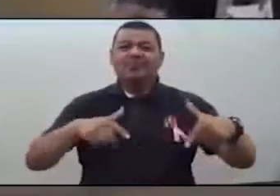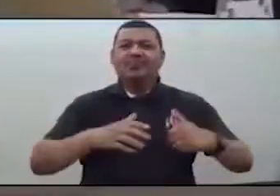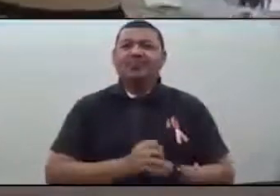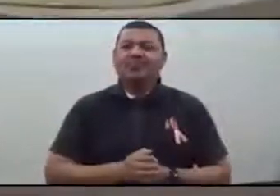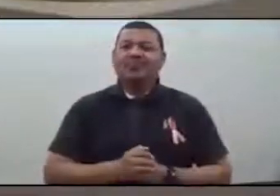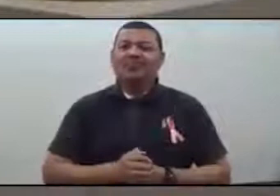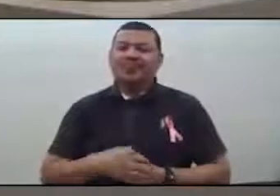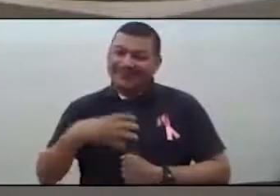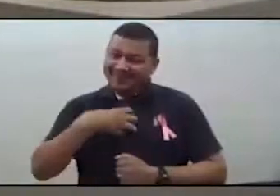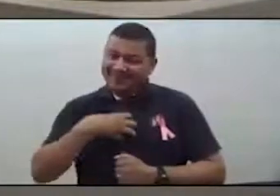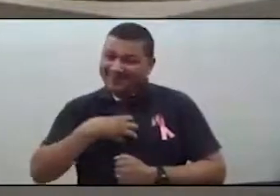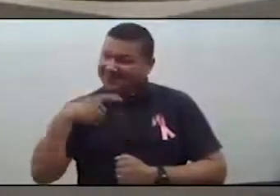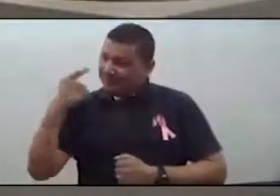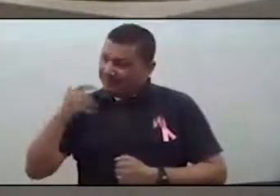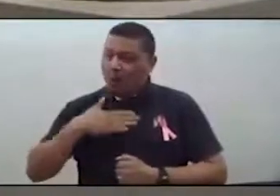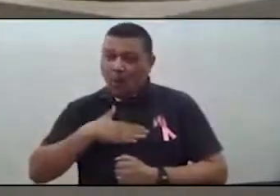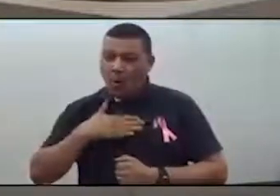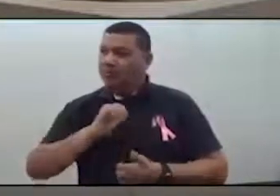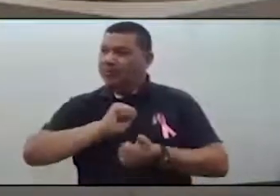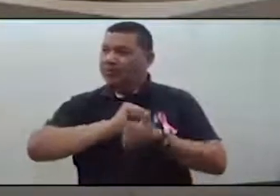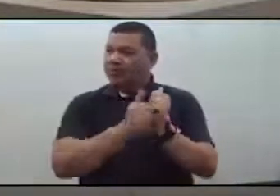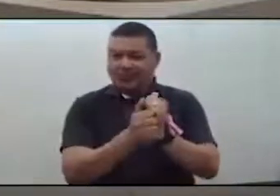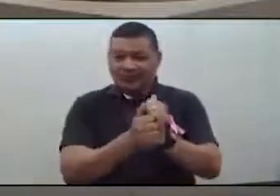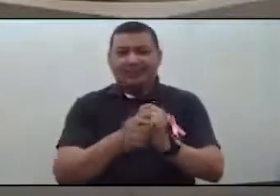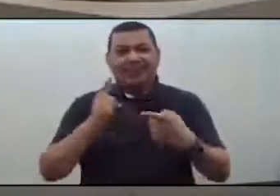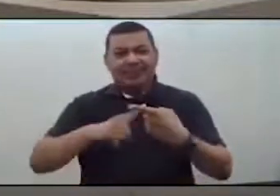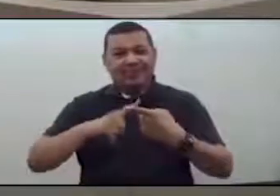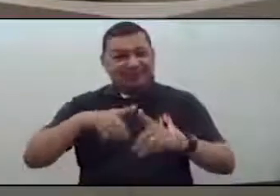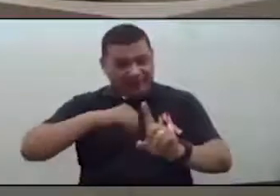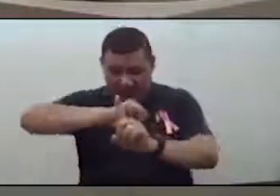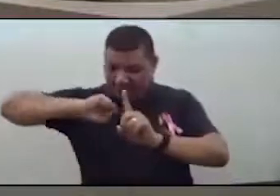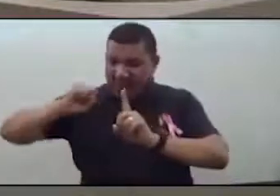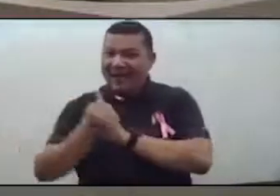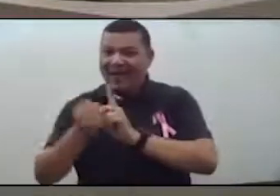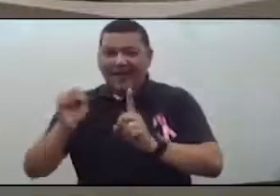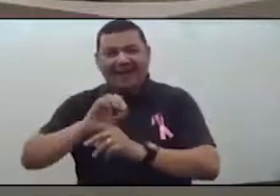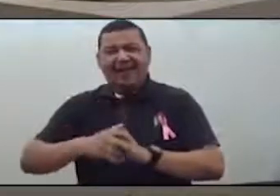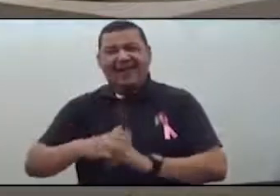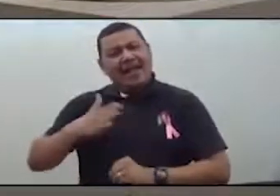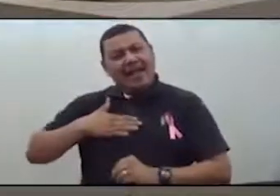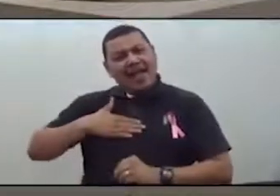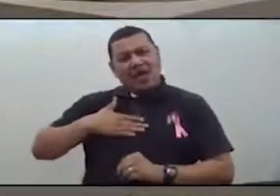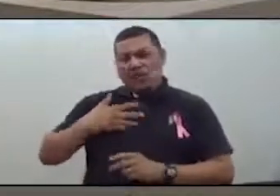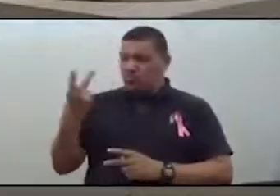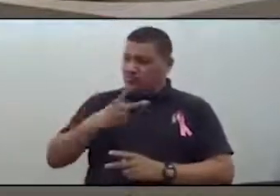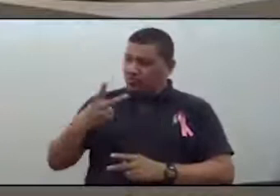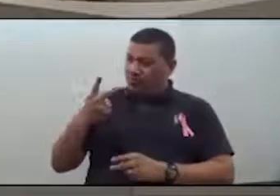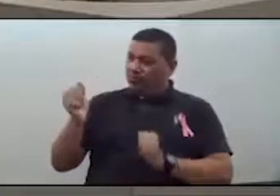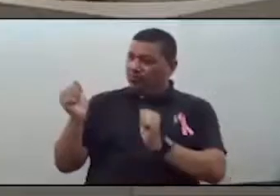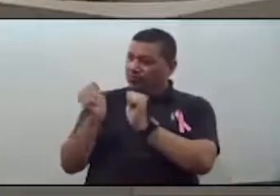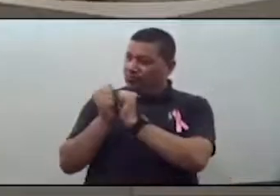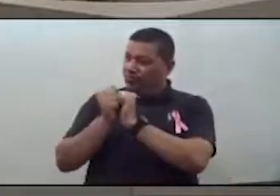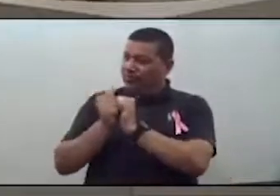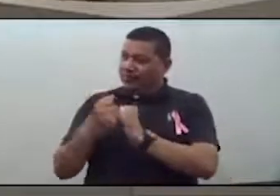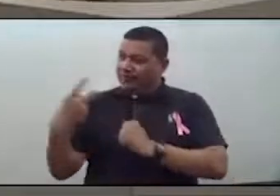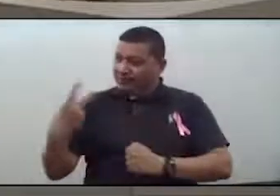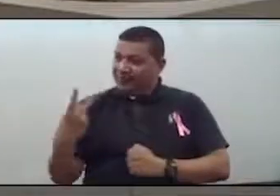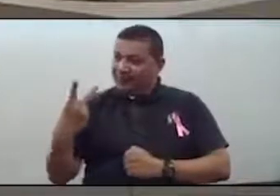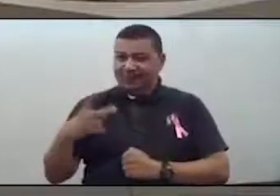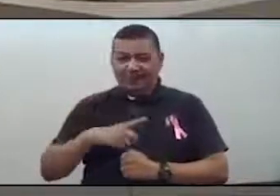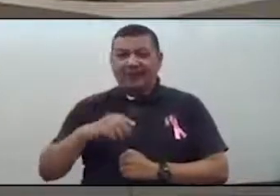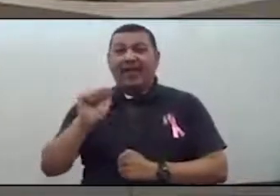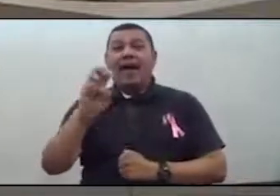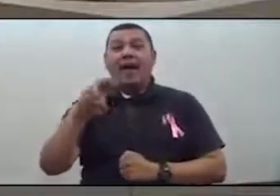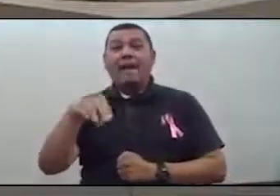tino com a questão do esporte, principalmente dos projetos sociais, né? Eu compartilho com o senhor essa questão de realmente a